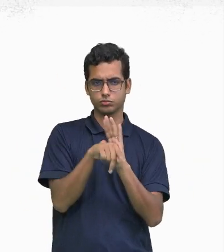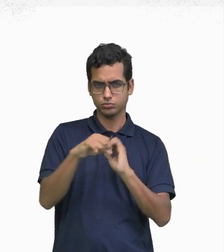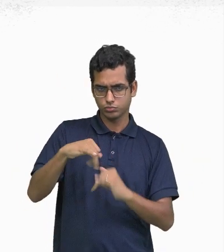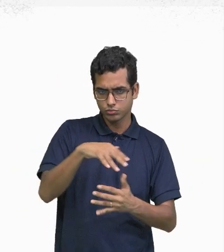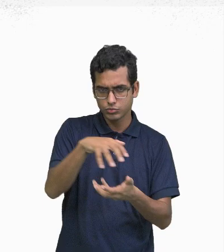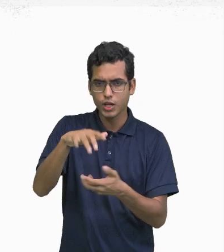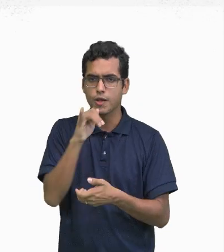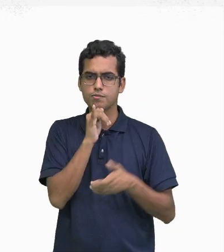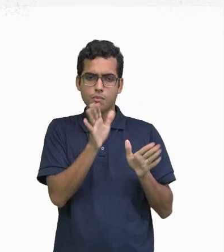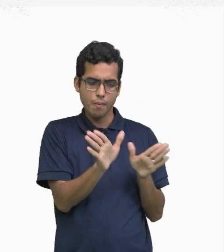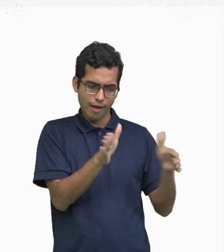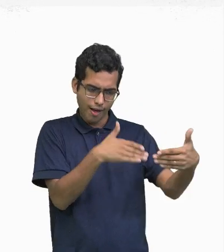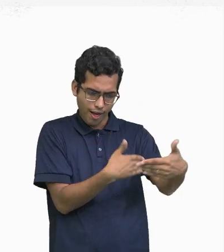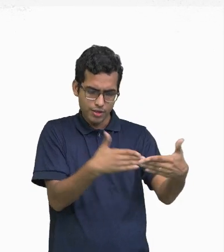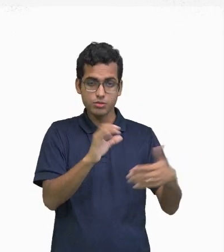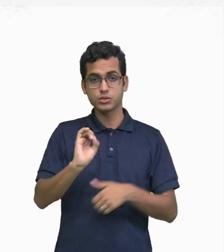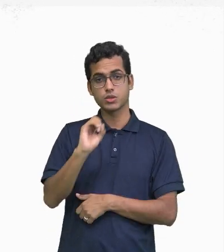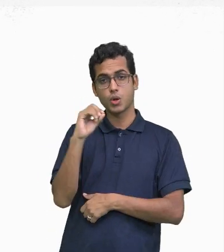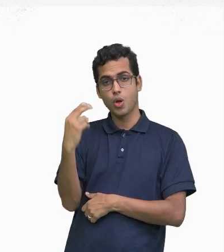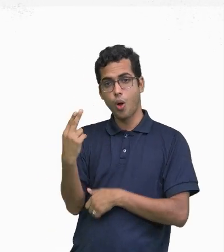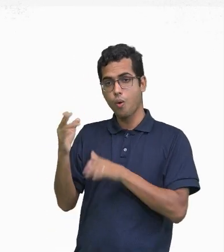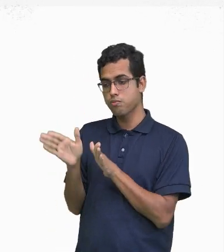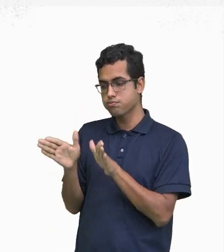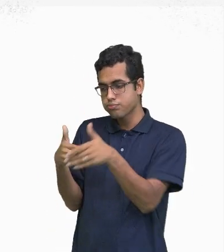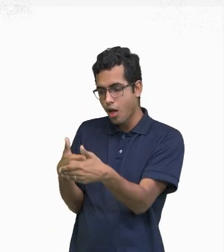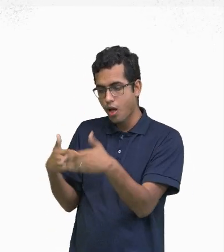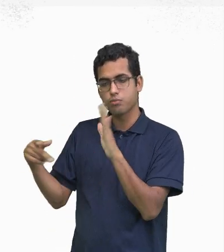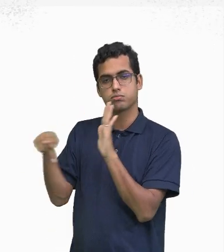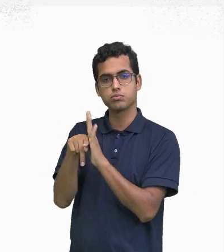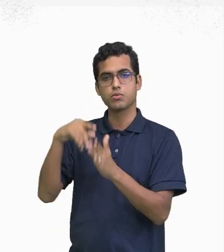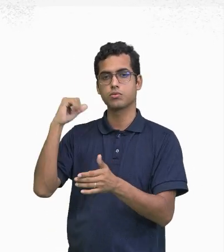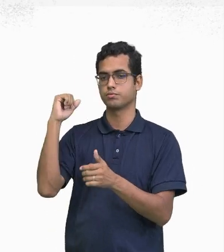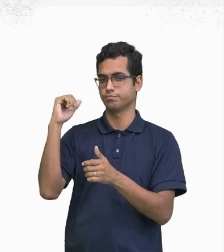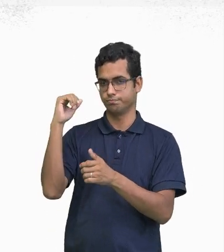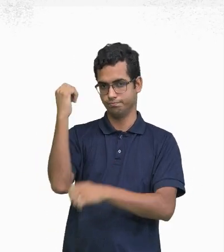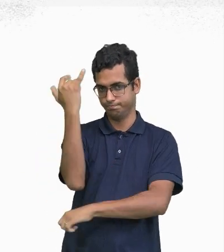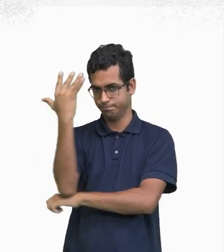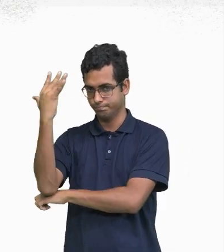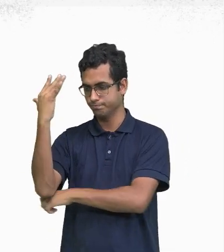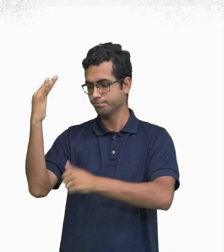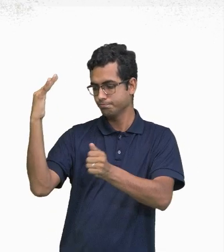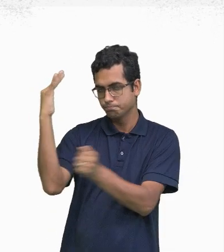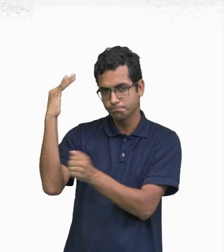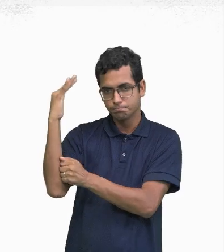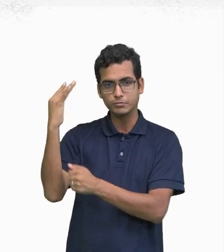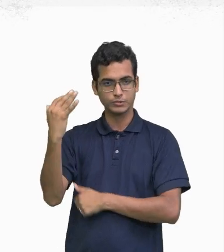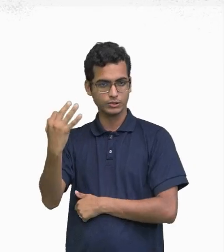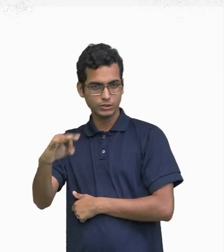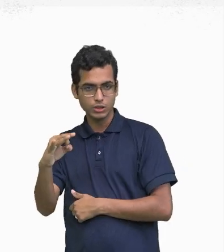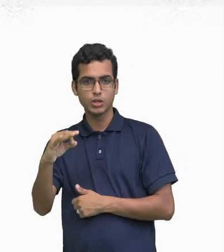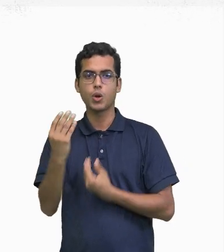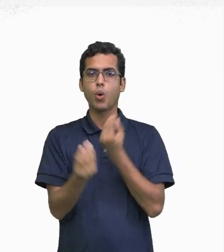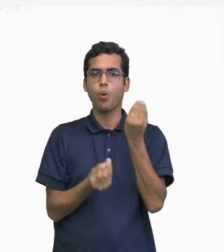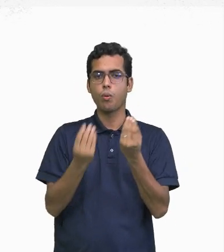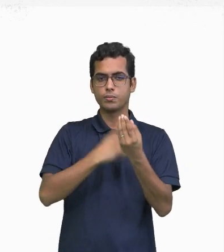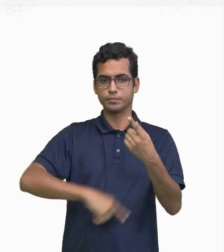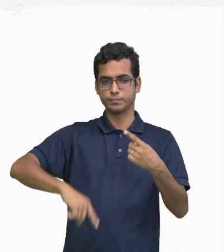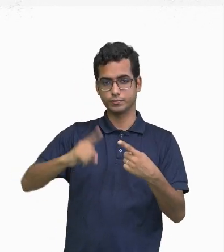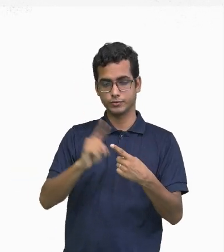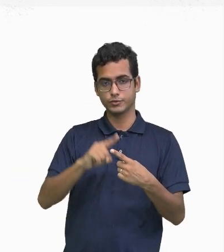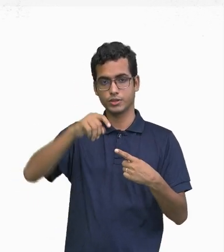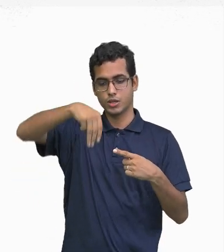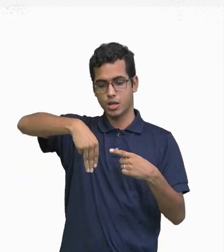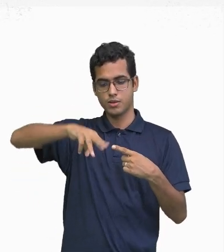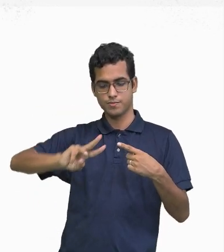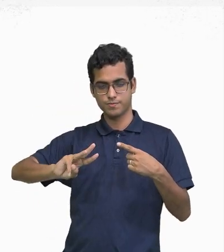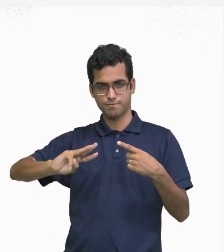um bloco de madeira, medido em metros cúbicos, decímetros cúbicos ou centímetros cúbicos. Mas